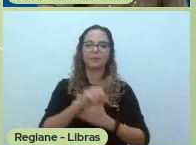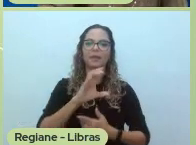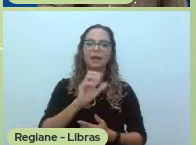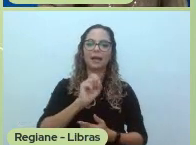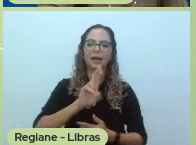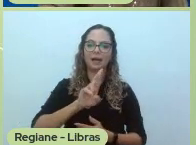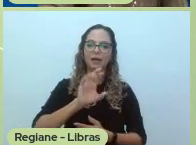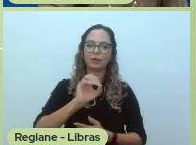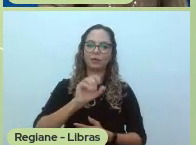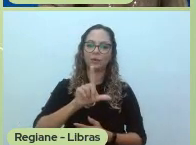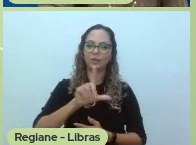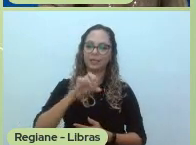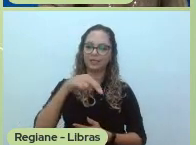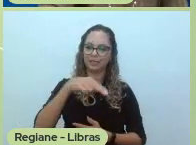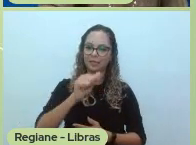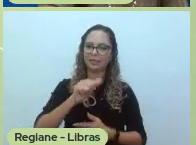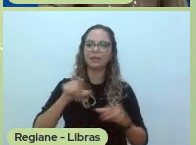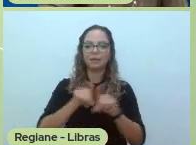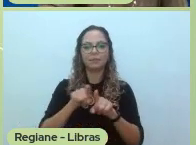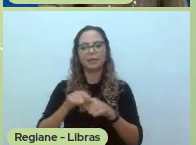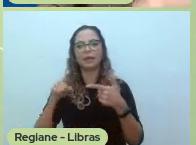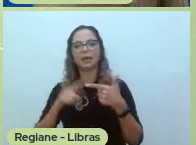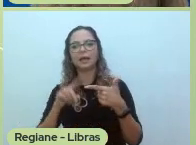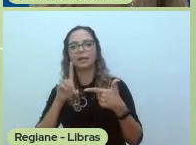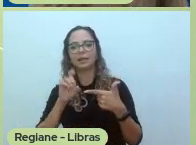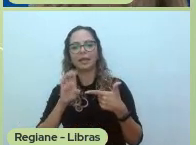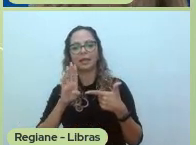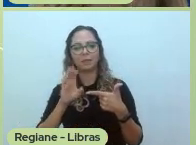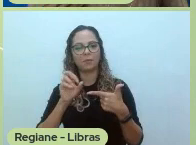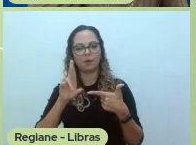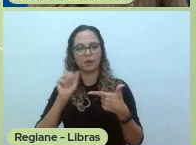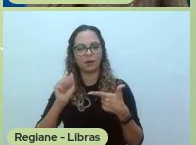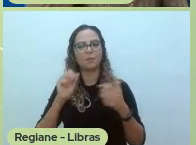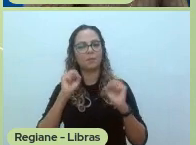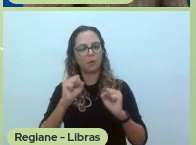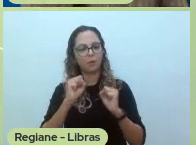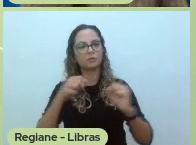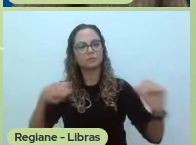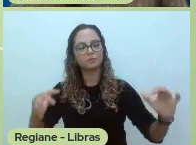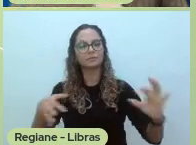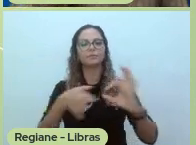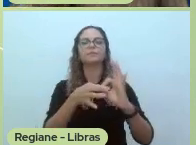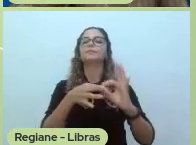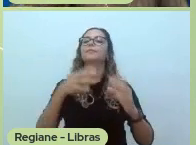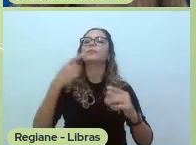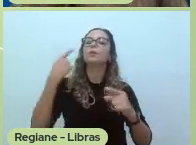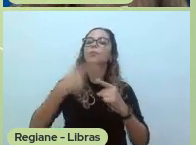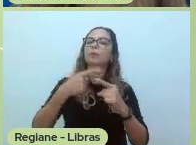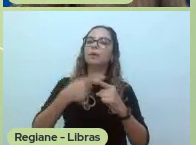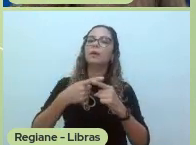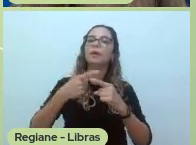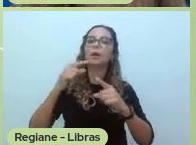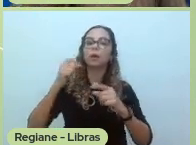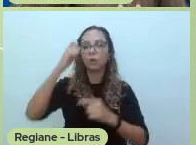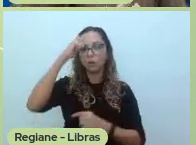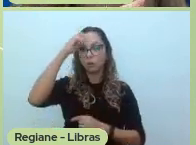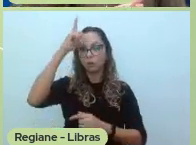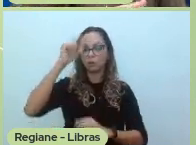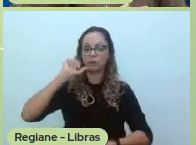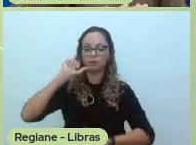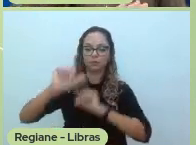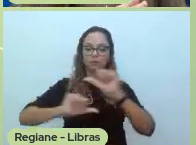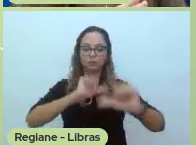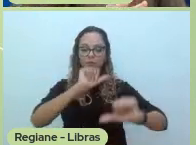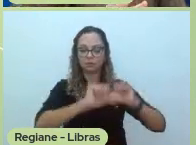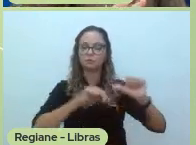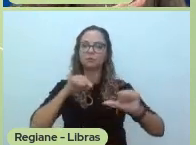também pode entrar nessa pauta. É claro que transformar essa cultura é o importante, é o que todo mundo quer, mas existem algumas